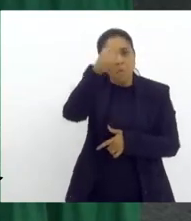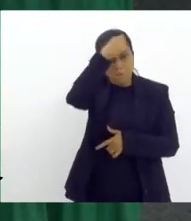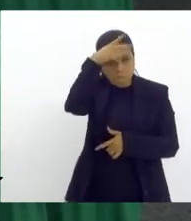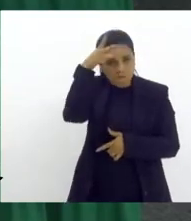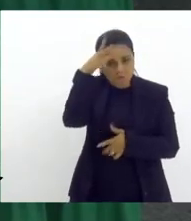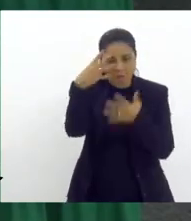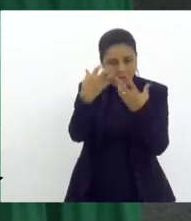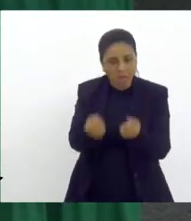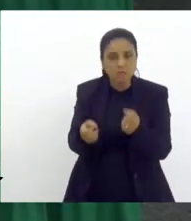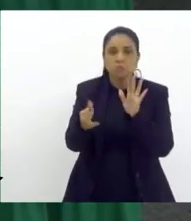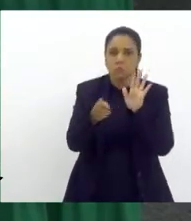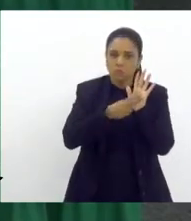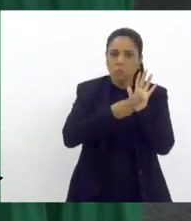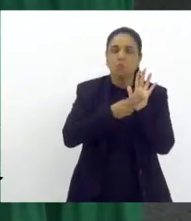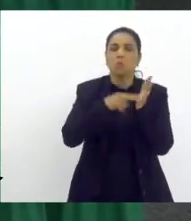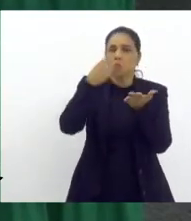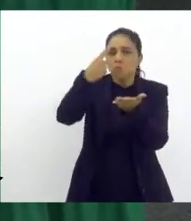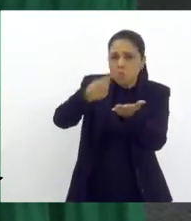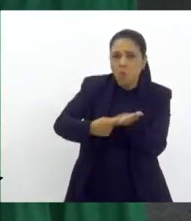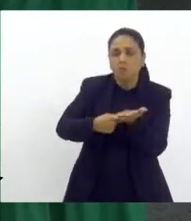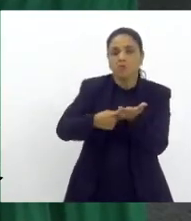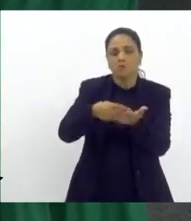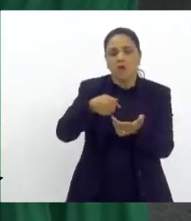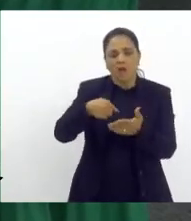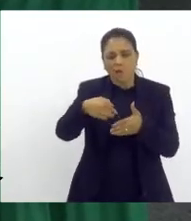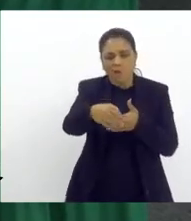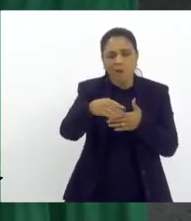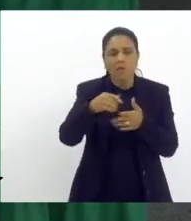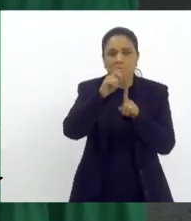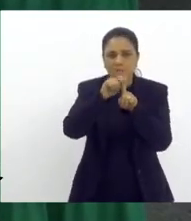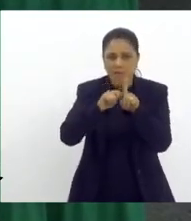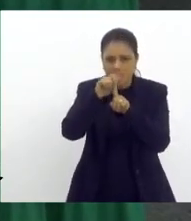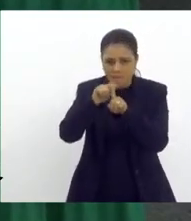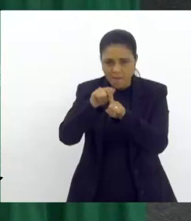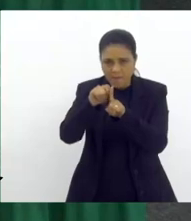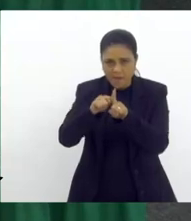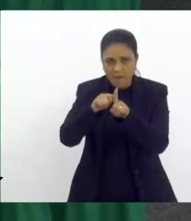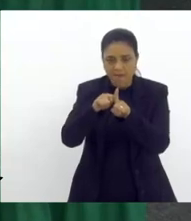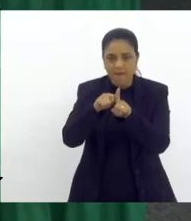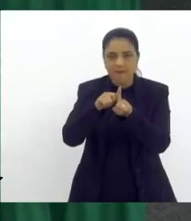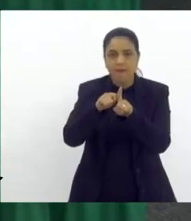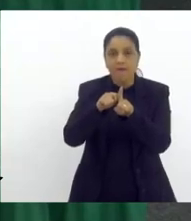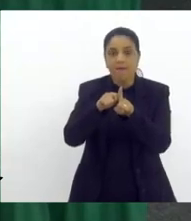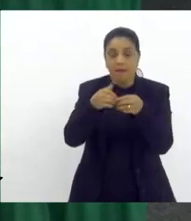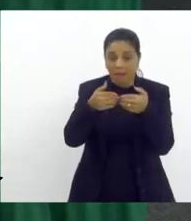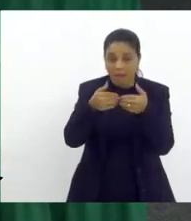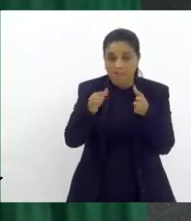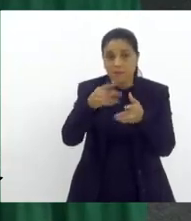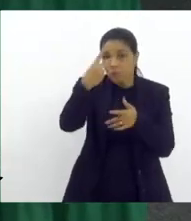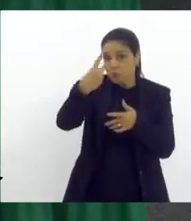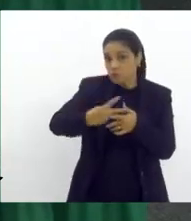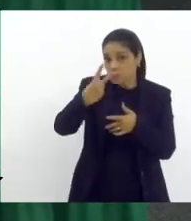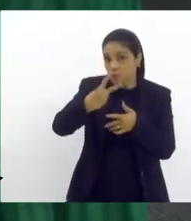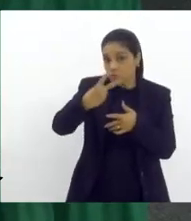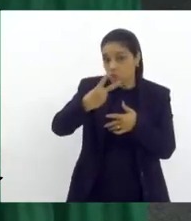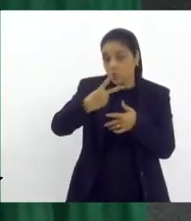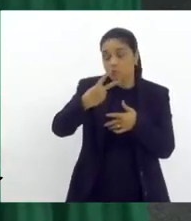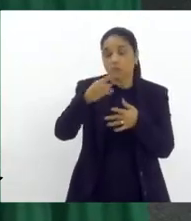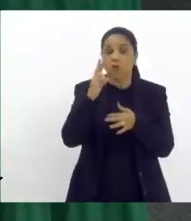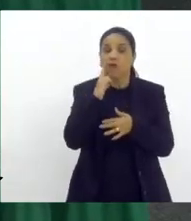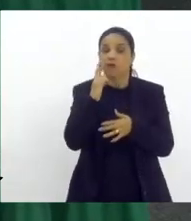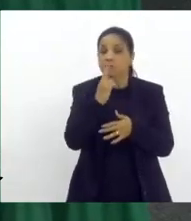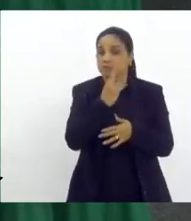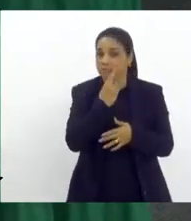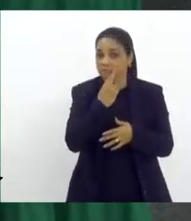assumiu um compromisso e a gente vai agora nos próximos meses inaugurar o segundo restaurante popular